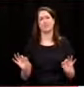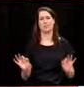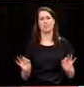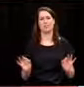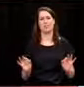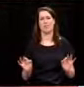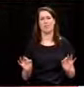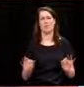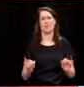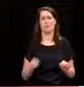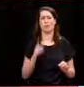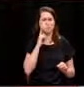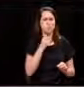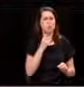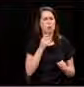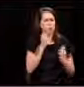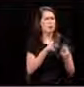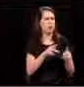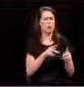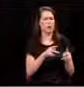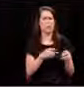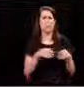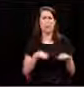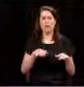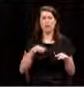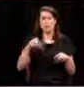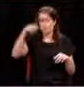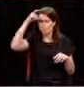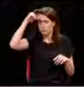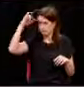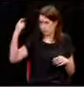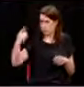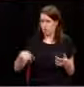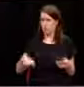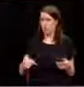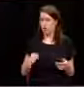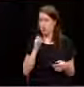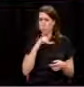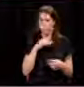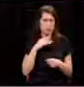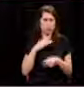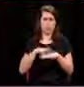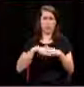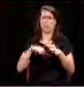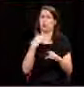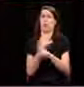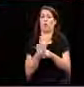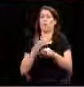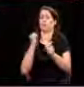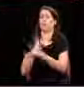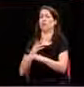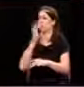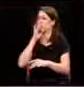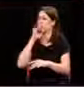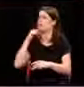não é... Ele é surdo, mas ele tem inteligência para fazer outras coisas. Portanto, acho que se mandar fazer um surdo as coisas, ele faz. Ele não fala,